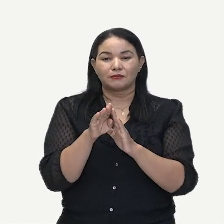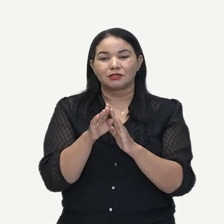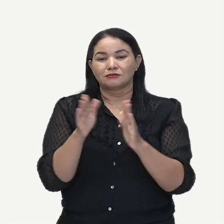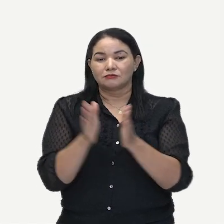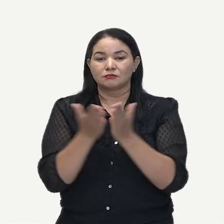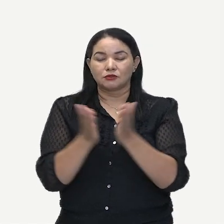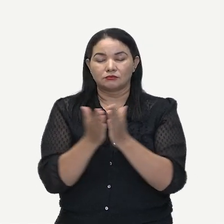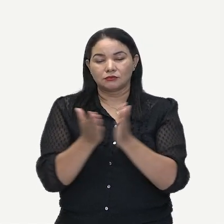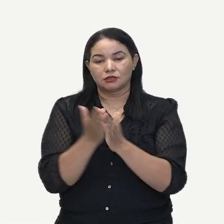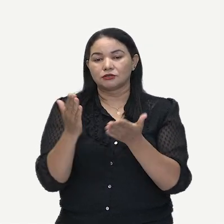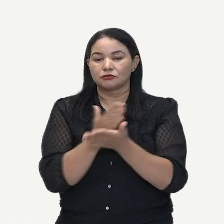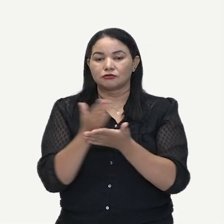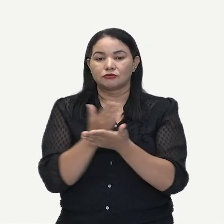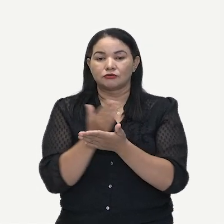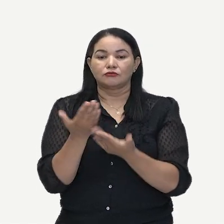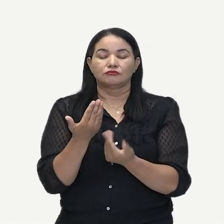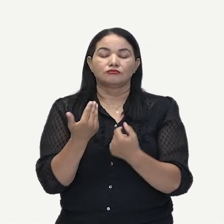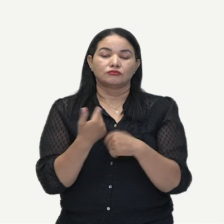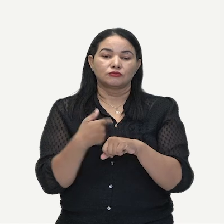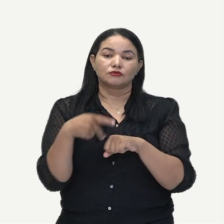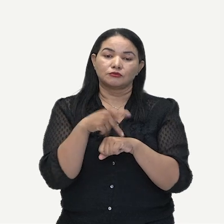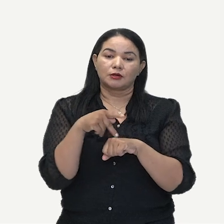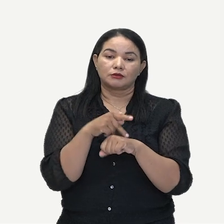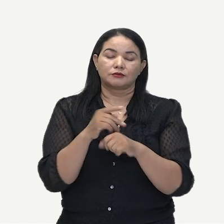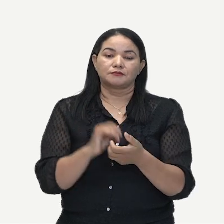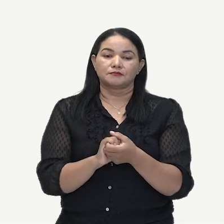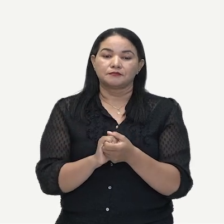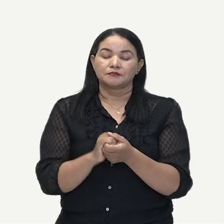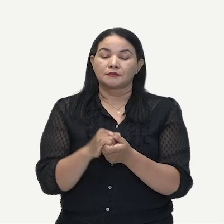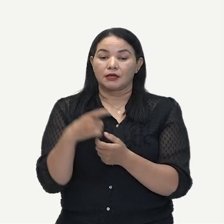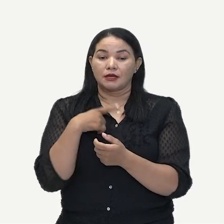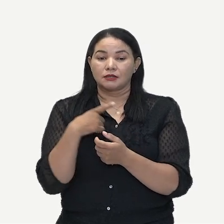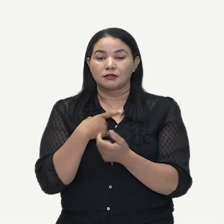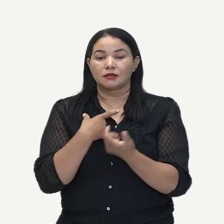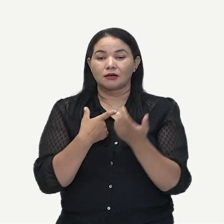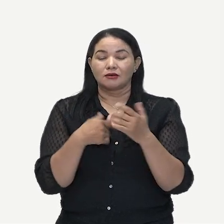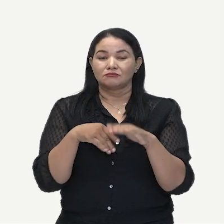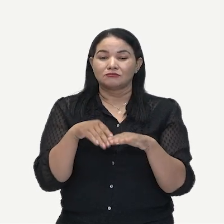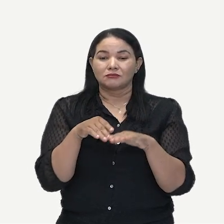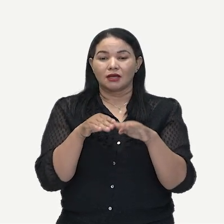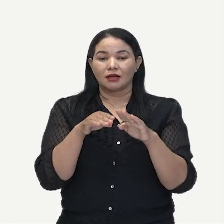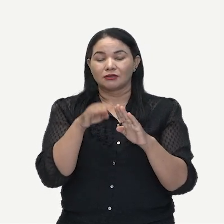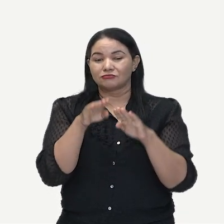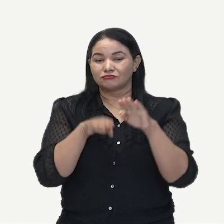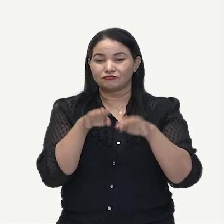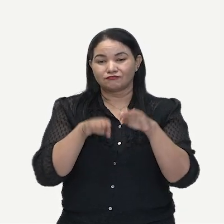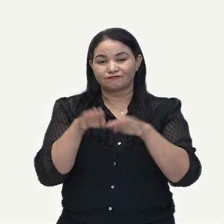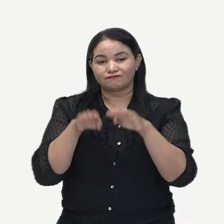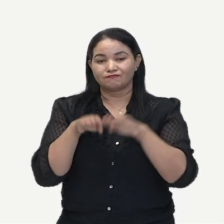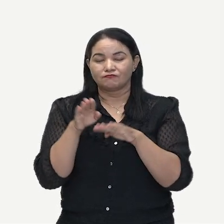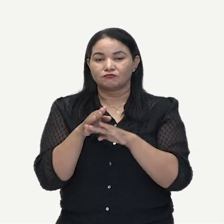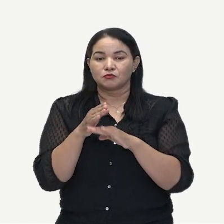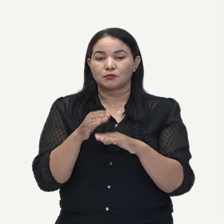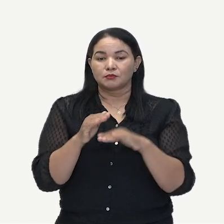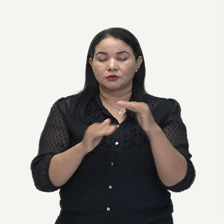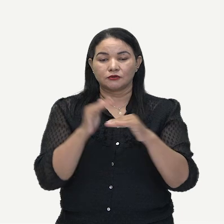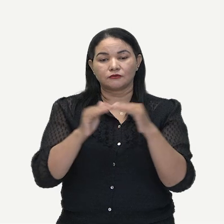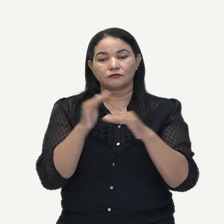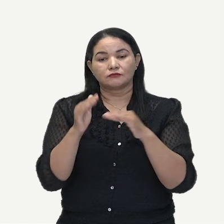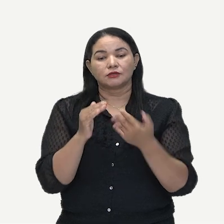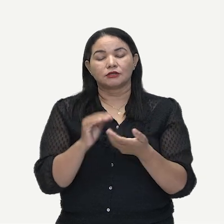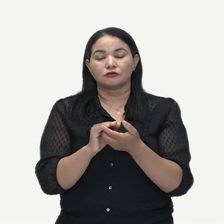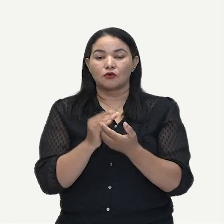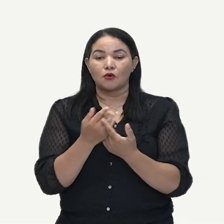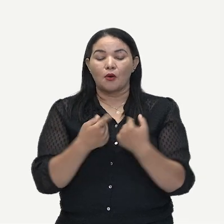pobreza em alguns países. Então, a Europa Oriental ela tende a ter níveis de desenvolvimento econômicos e sociais mais baixos que o lado dos